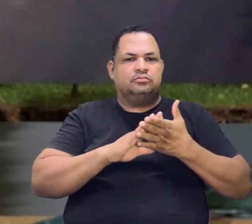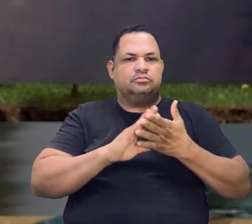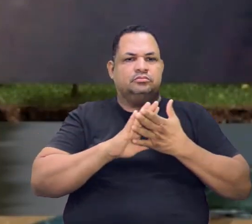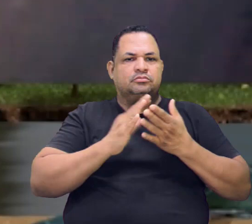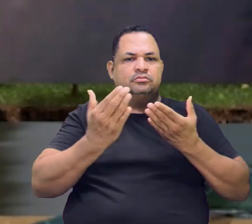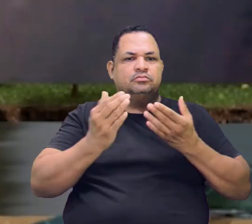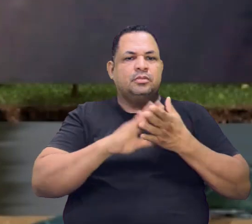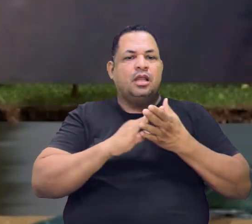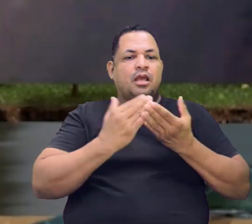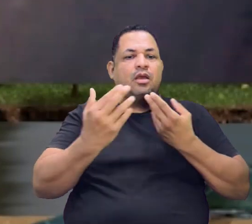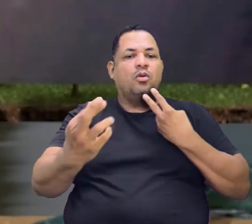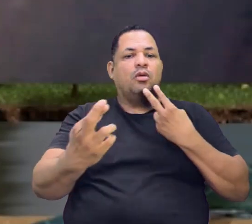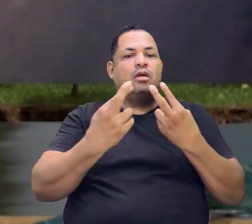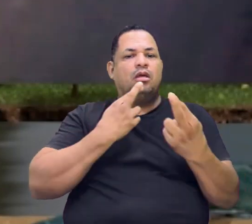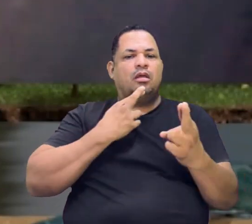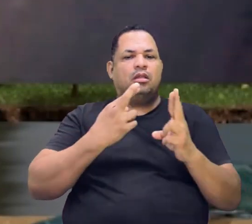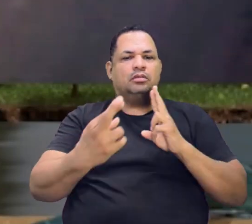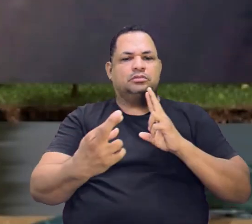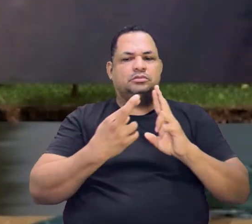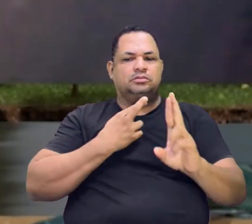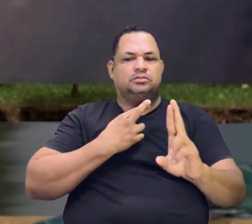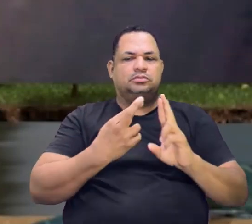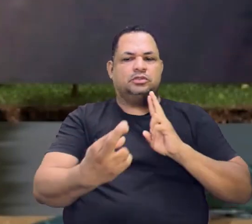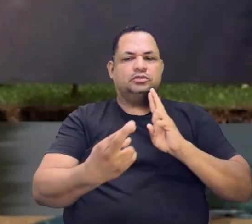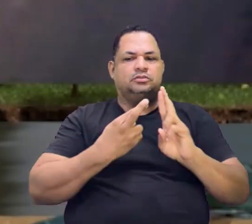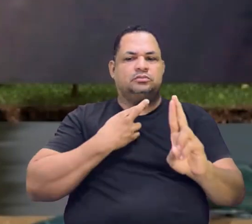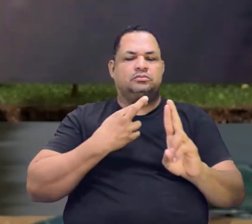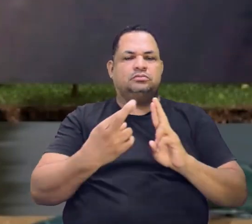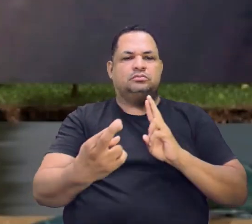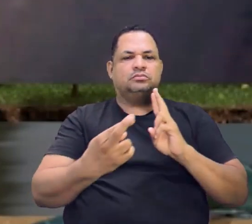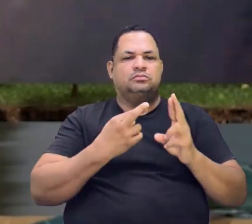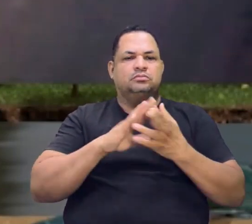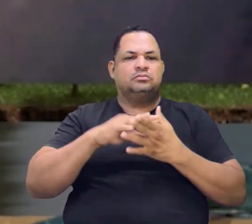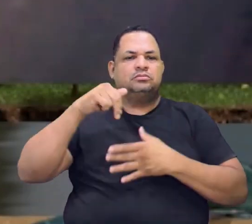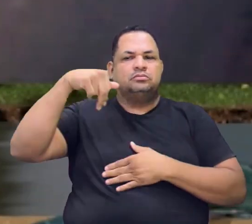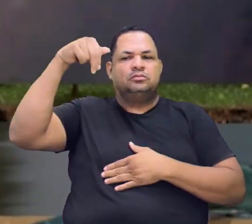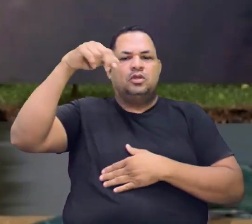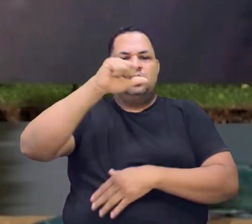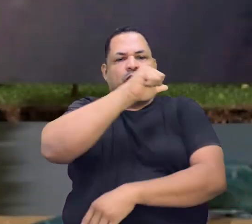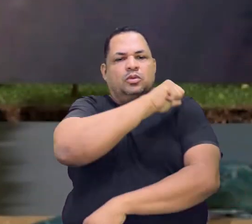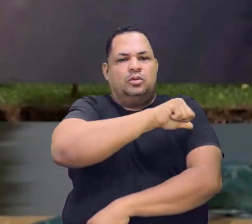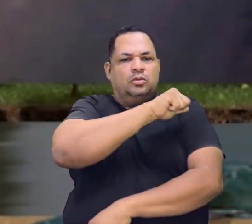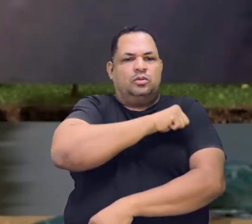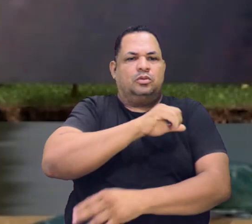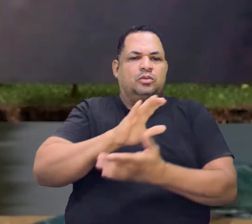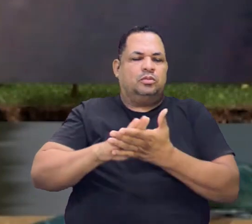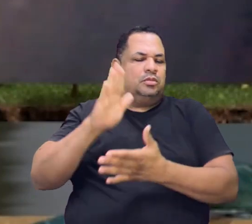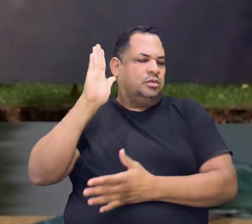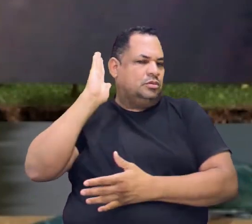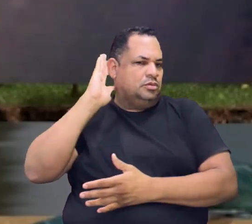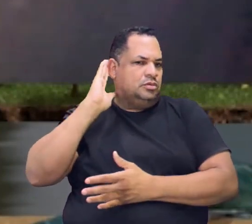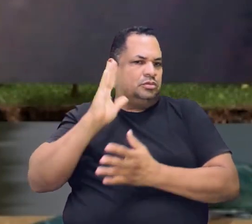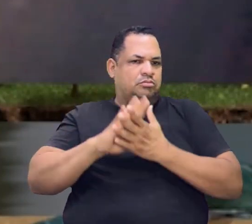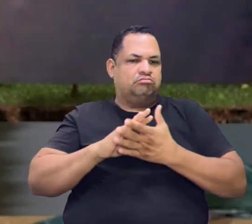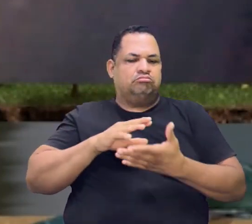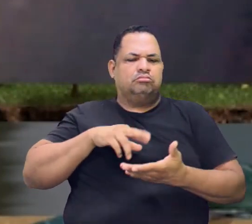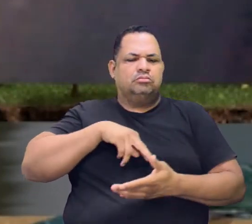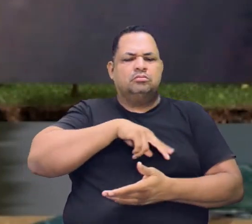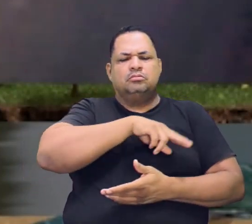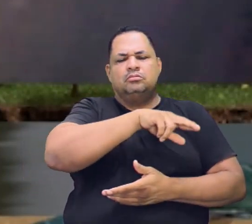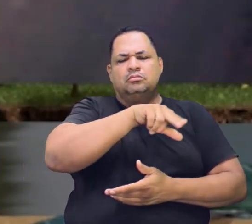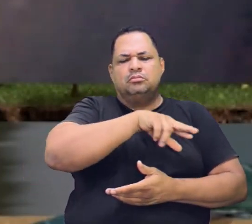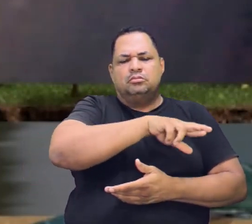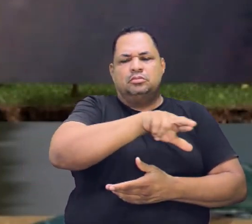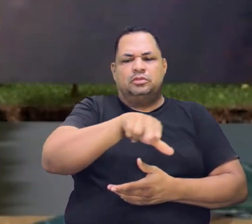um correspondente do Rondon, do norte, com o Rio de Janeiro, com o Mato Grosso, e assim por